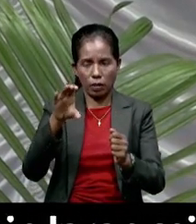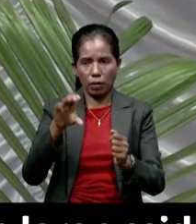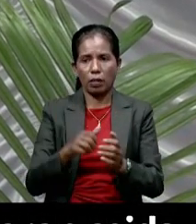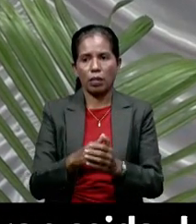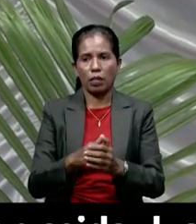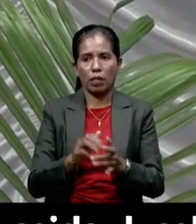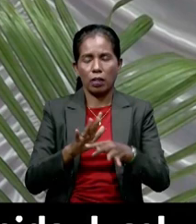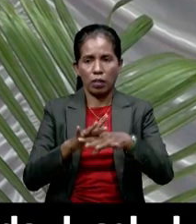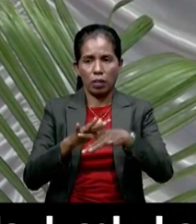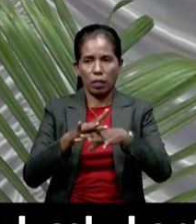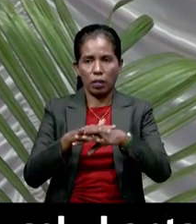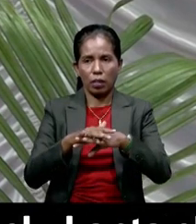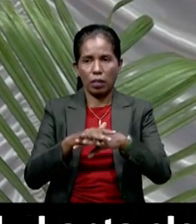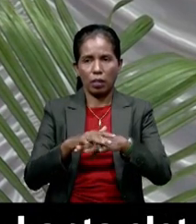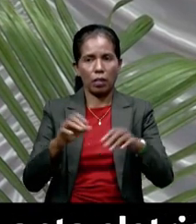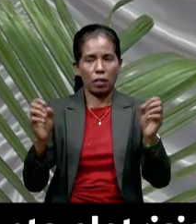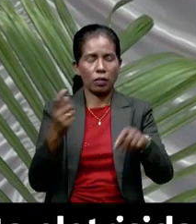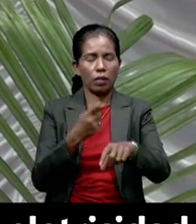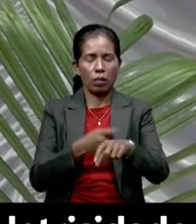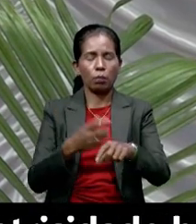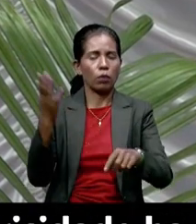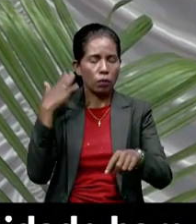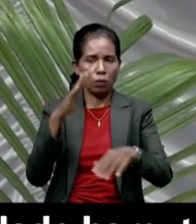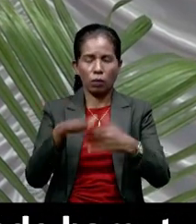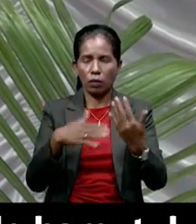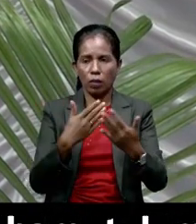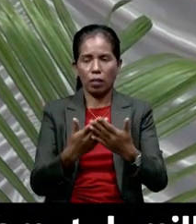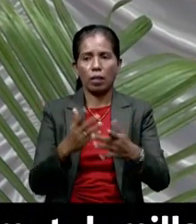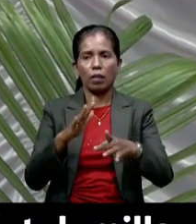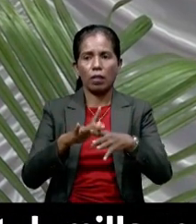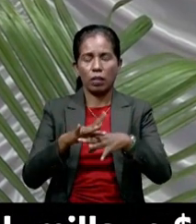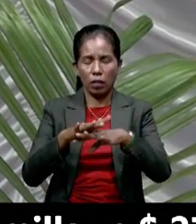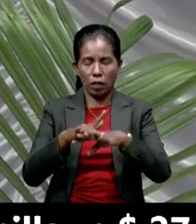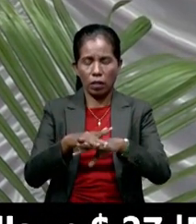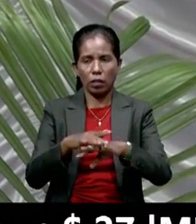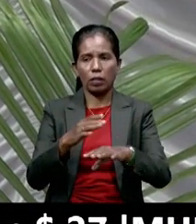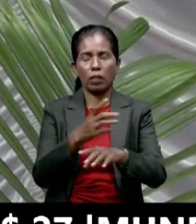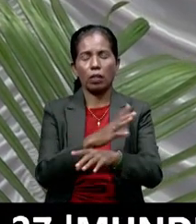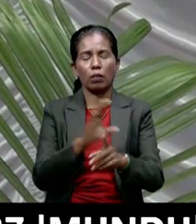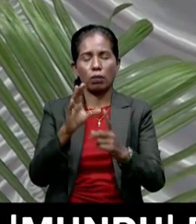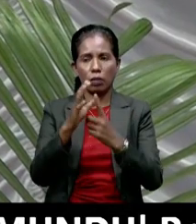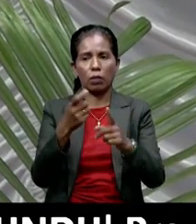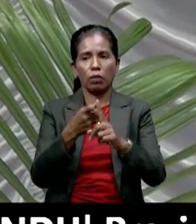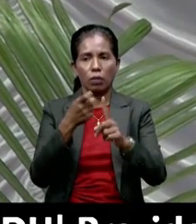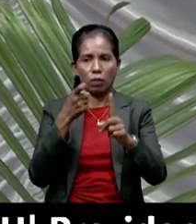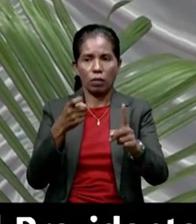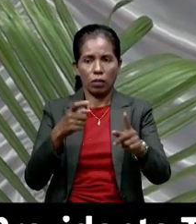Tais laos antigo hotu, mas be Tais tradicional husi